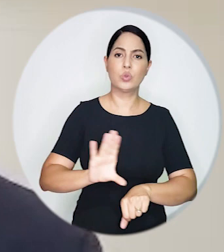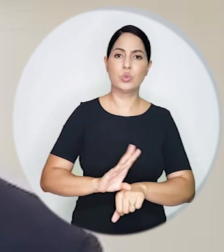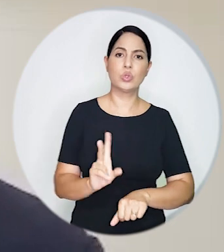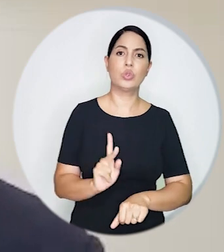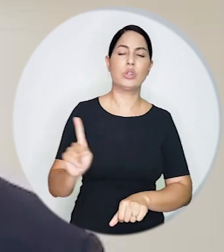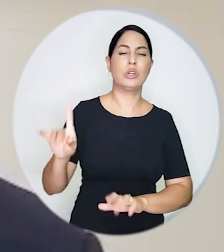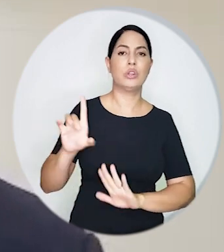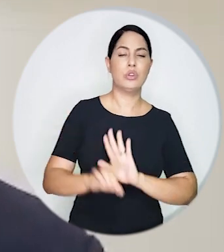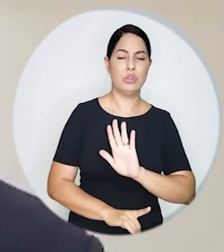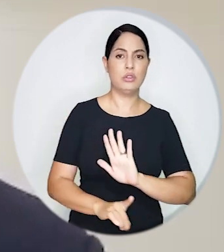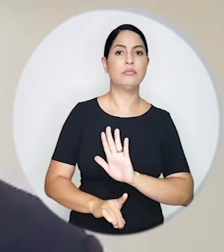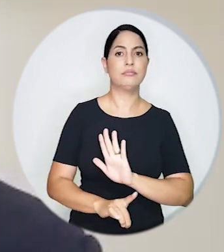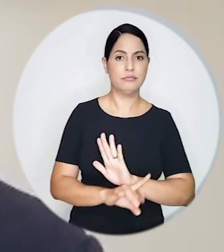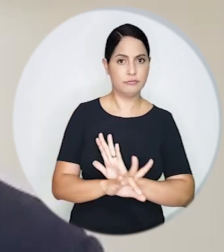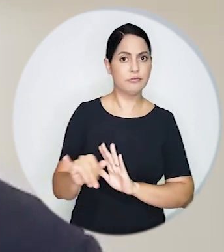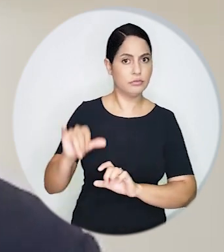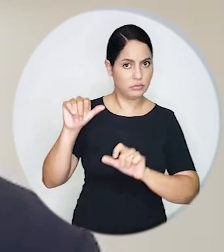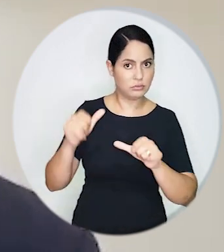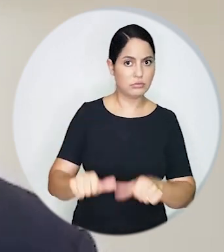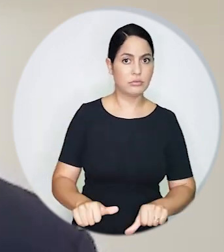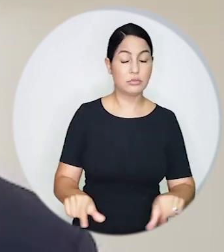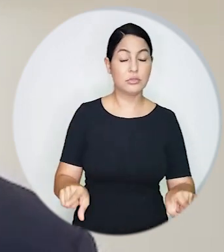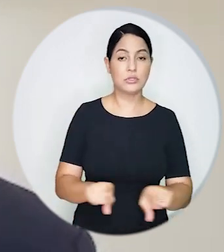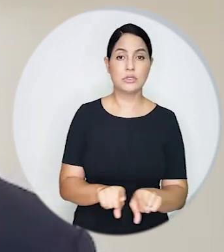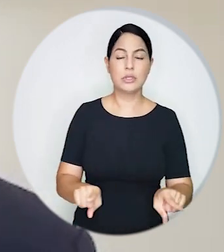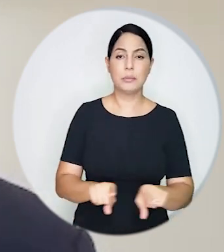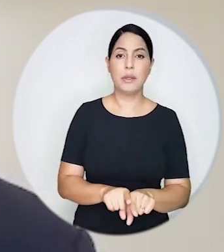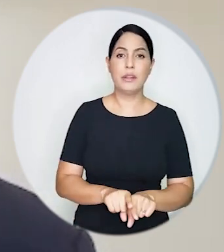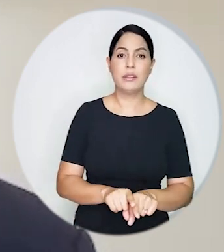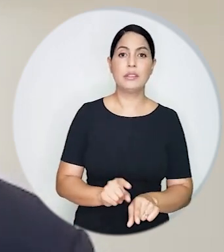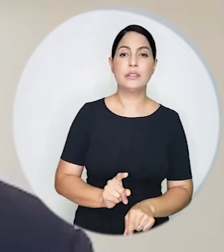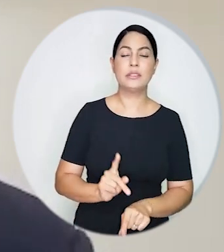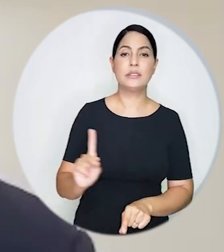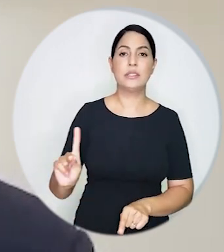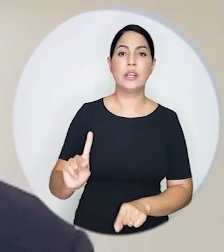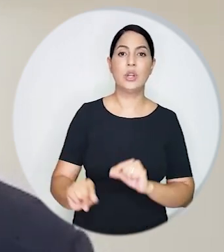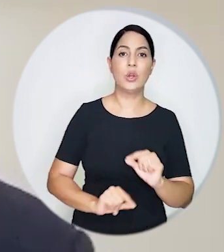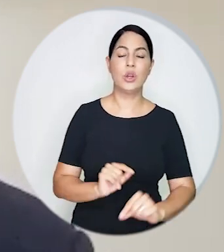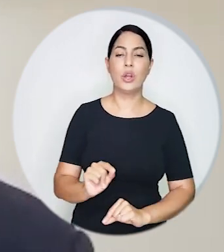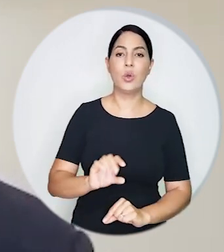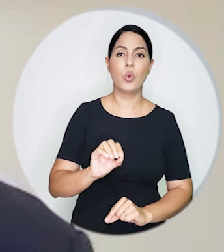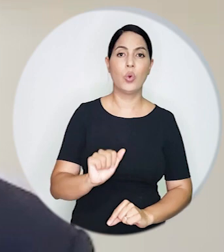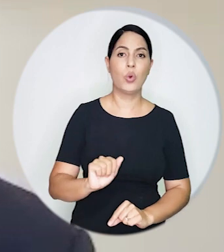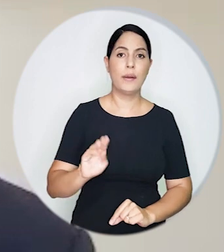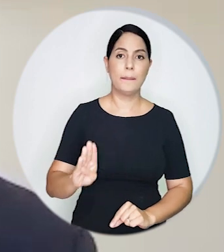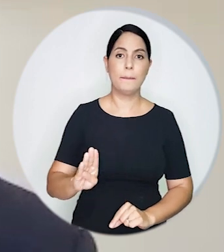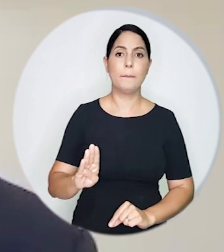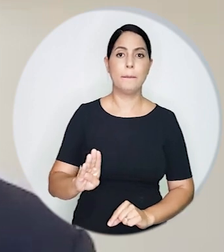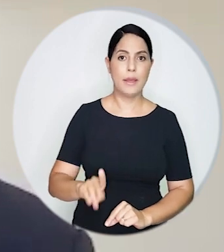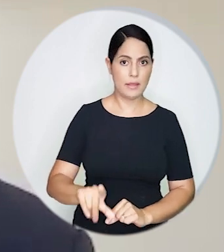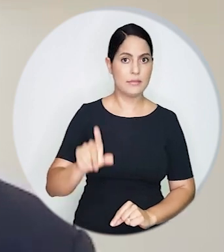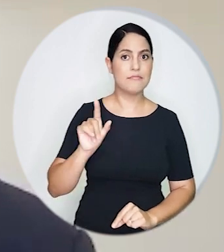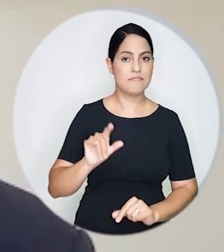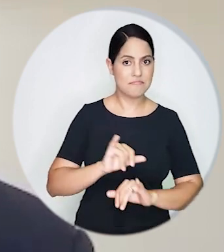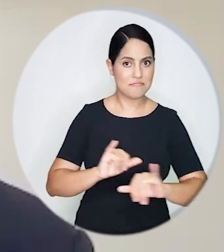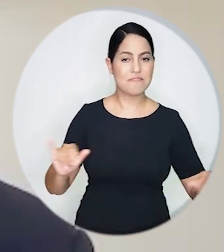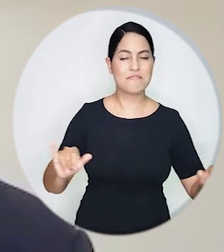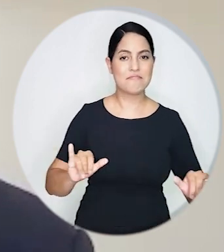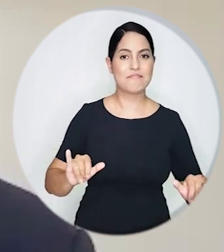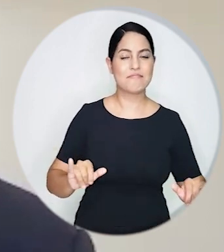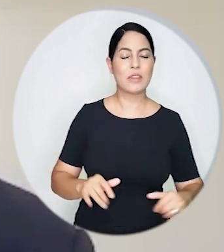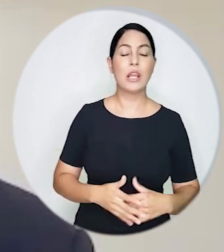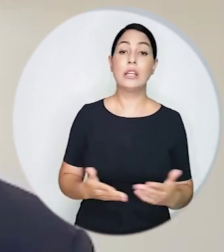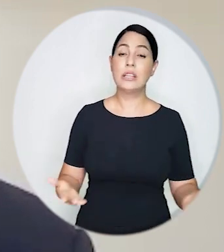de Direito e para a aferição do curso, aliás, do selo OAB Recomenda. Então, a partir do 9º